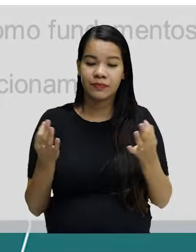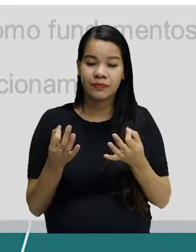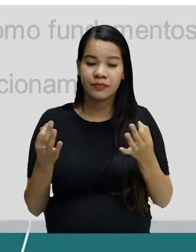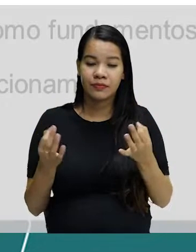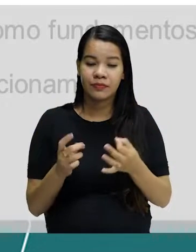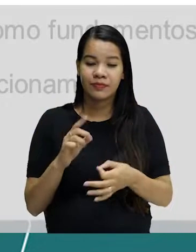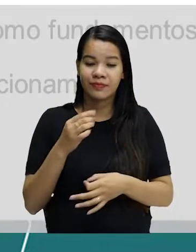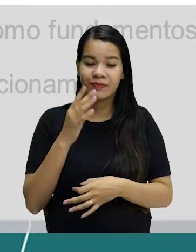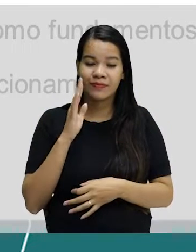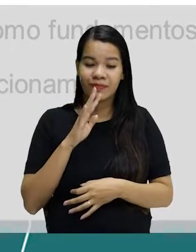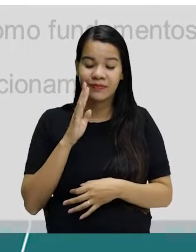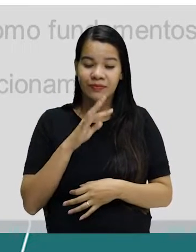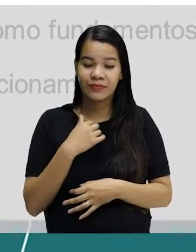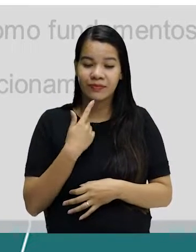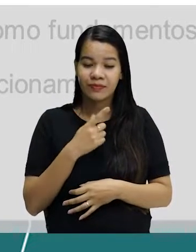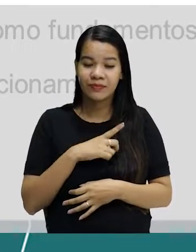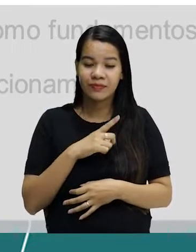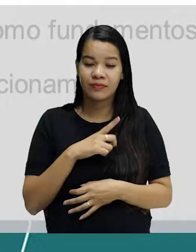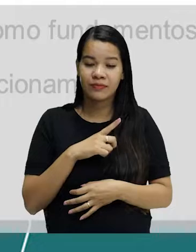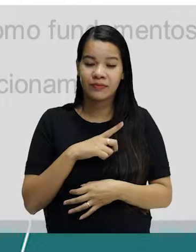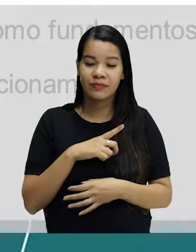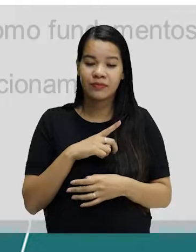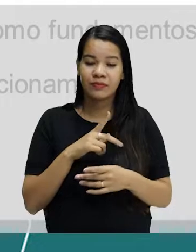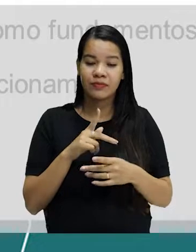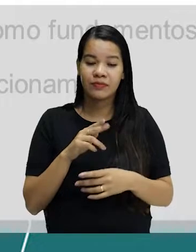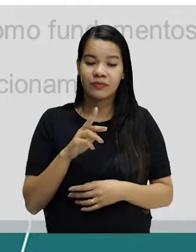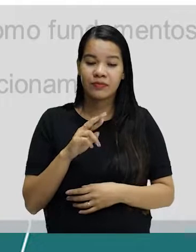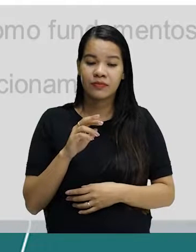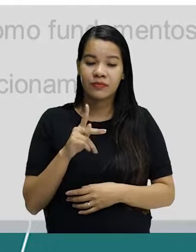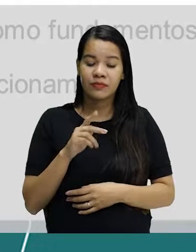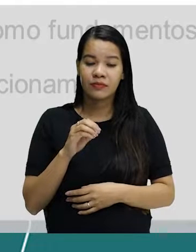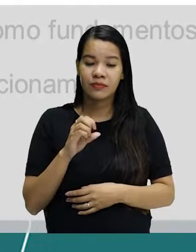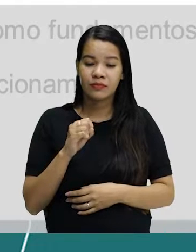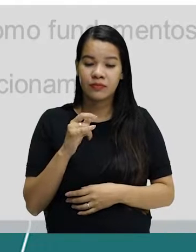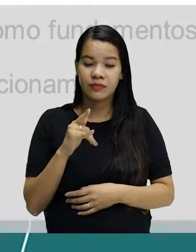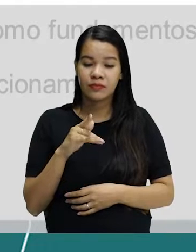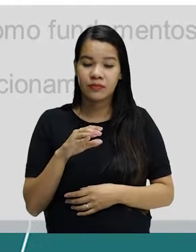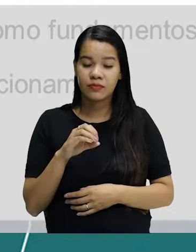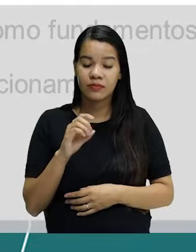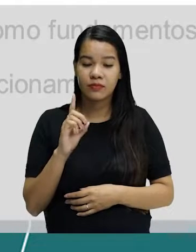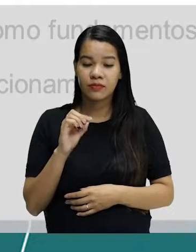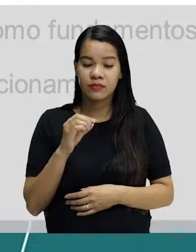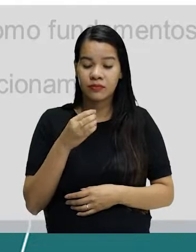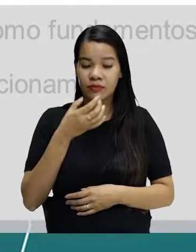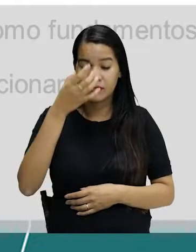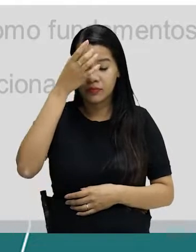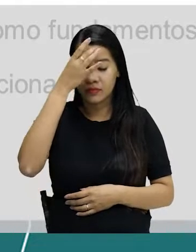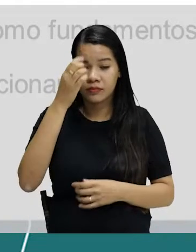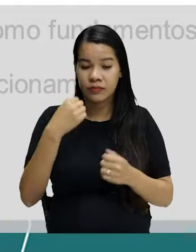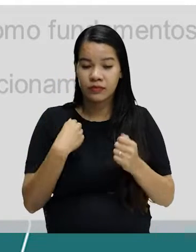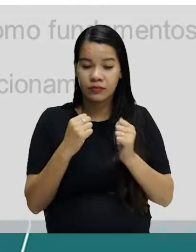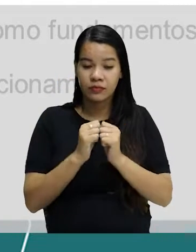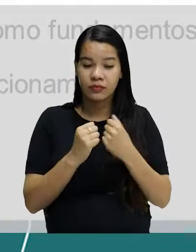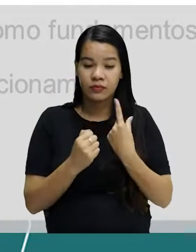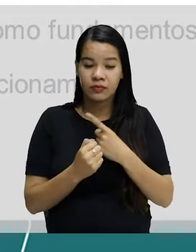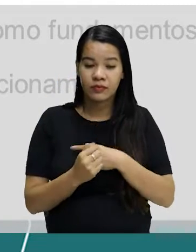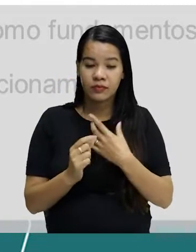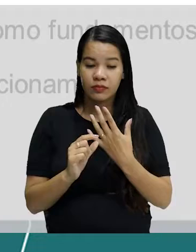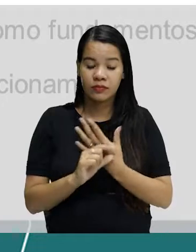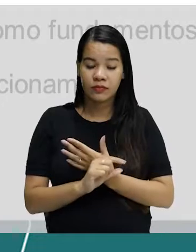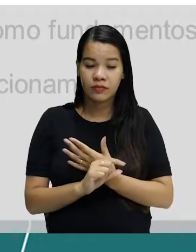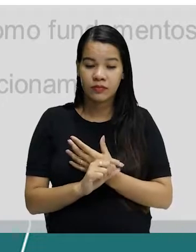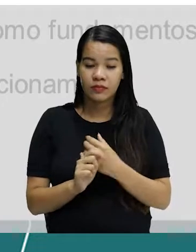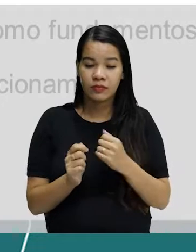proposição bem coerente com o nosso autor, né? Principalmente na parte dos jogos de linguagem. Para ele, o que determina o seu